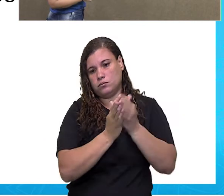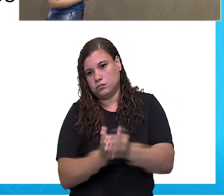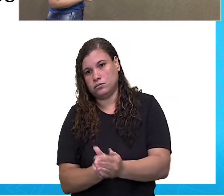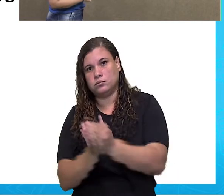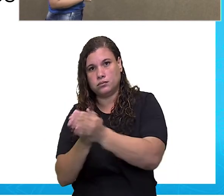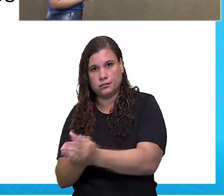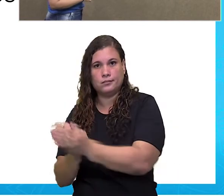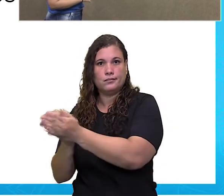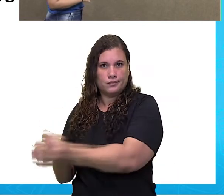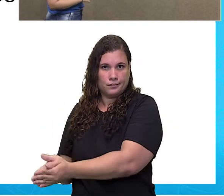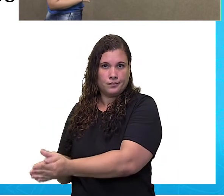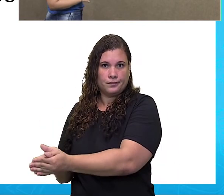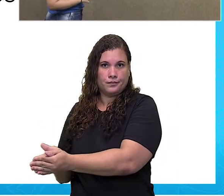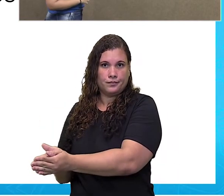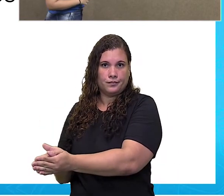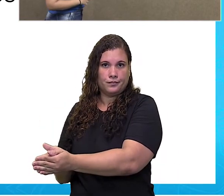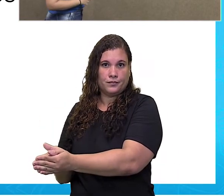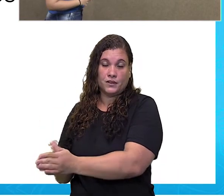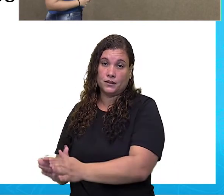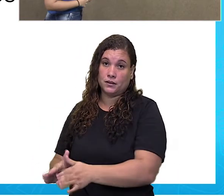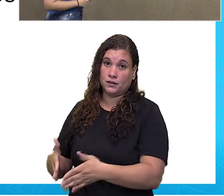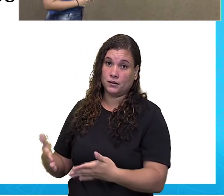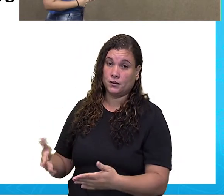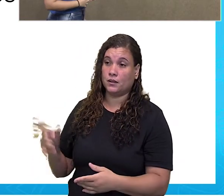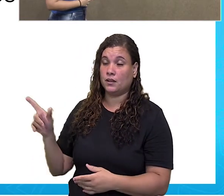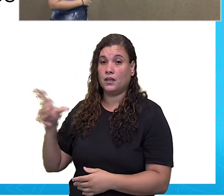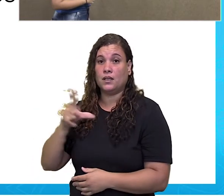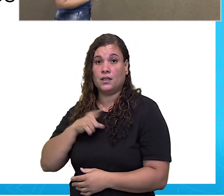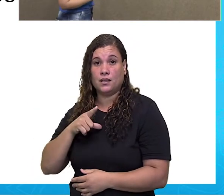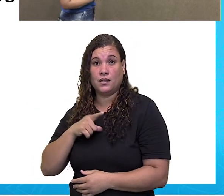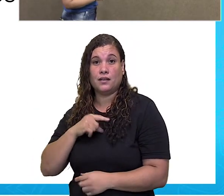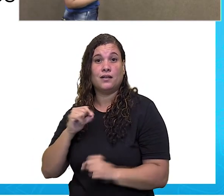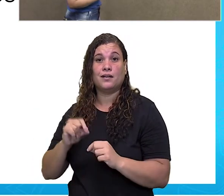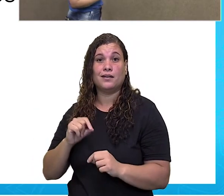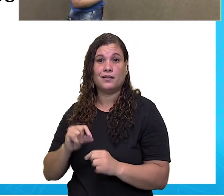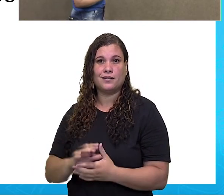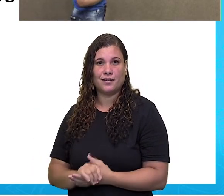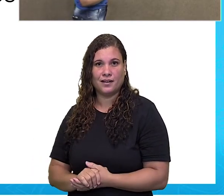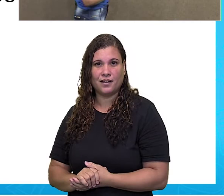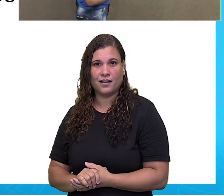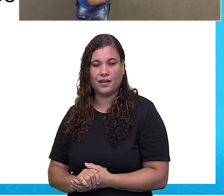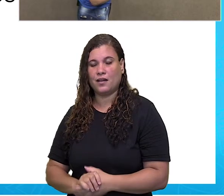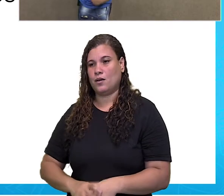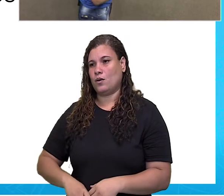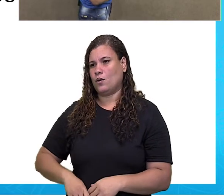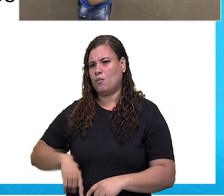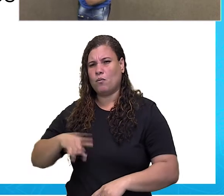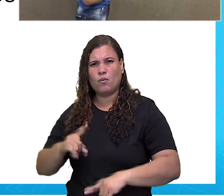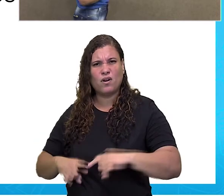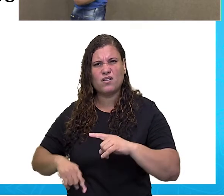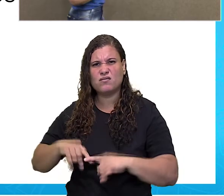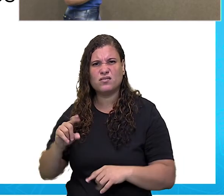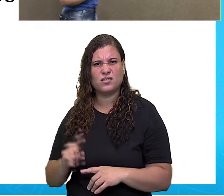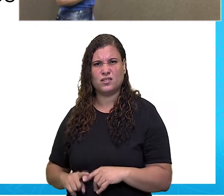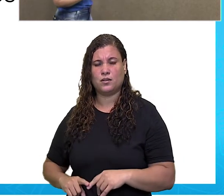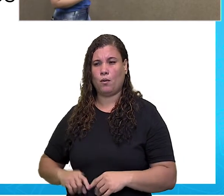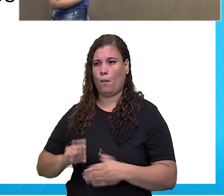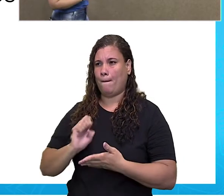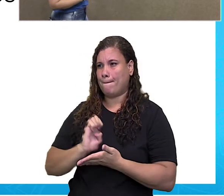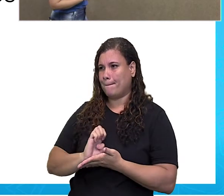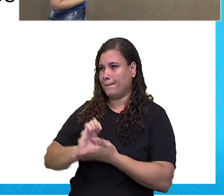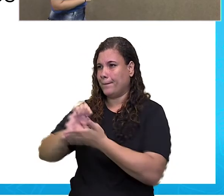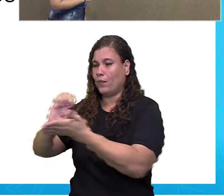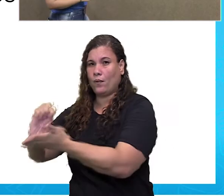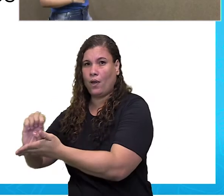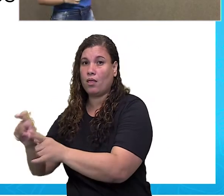madeira. É onde ocorre a maior diversificação de produtos importados e exportados do nosso